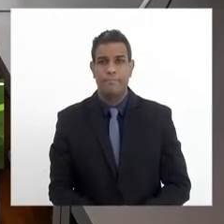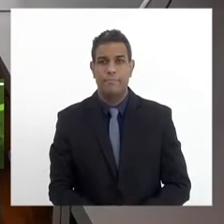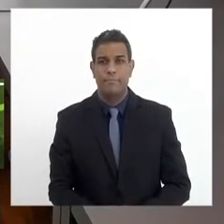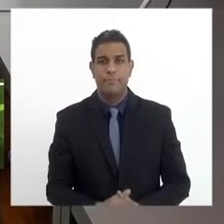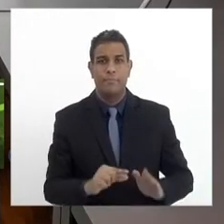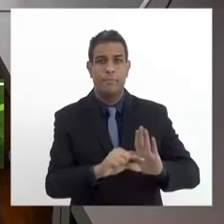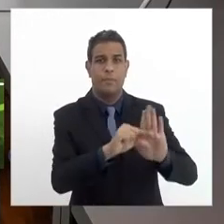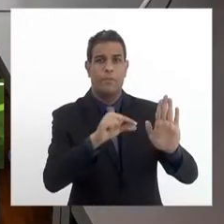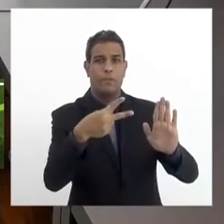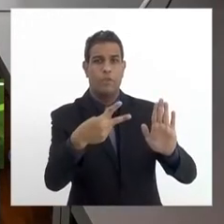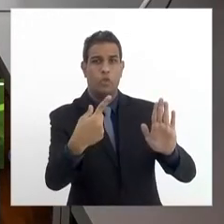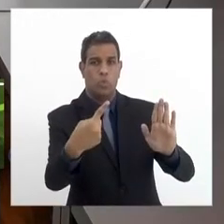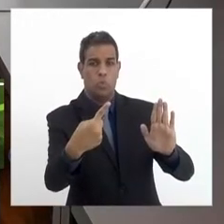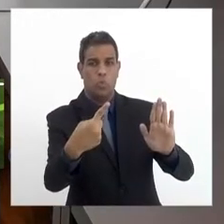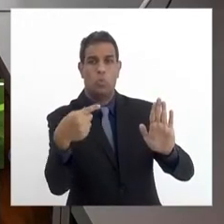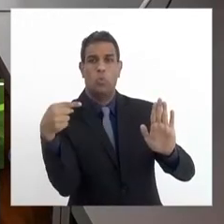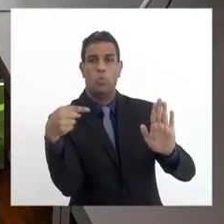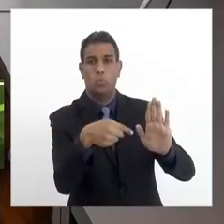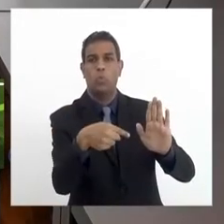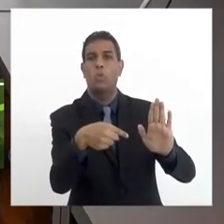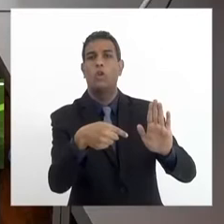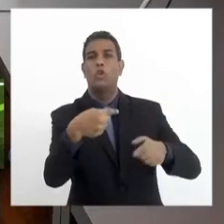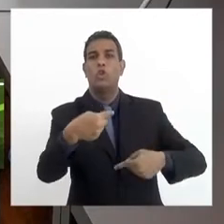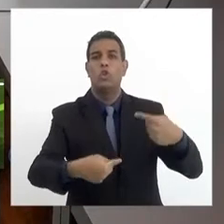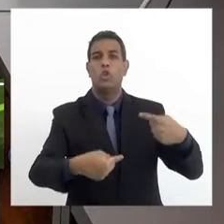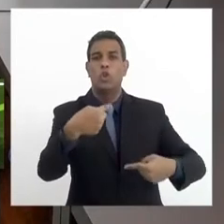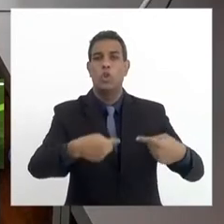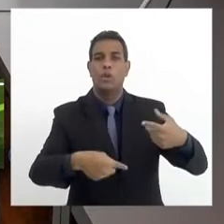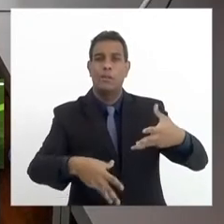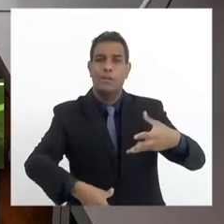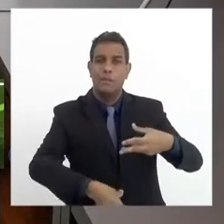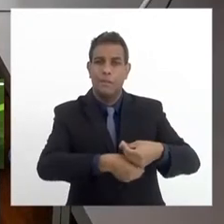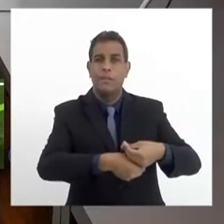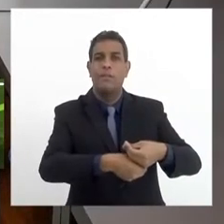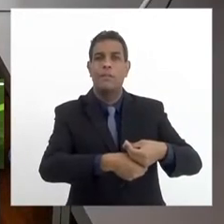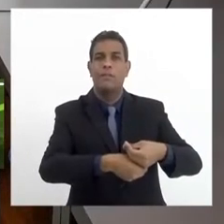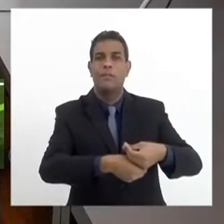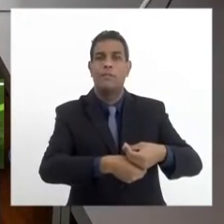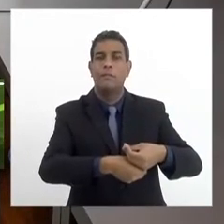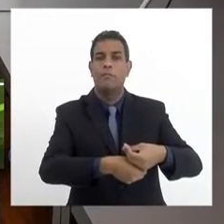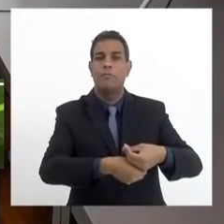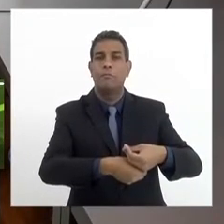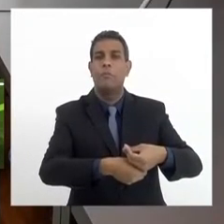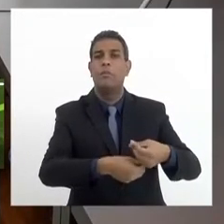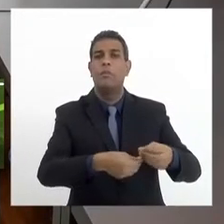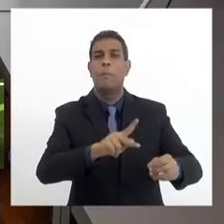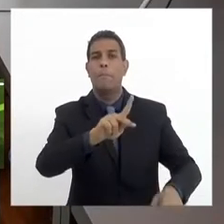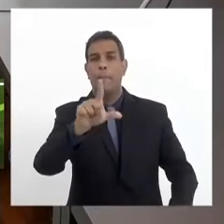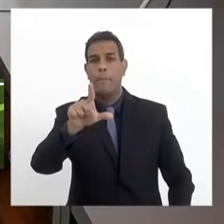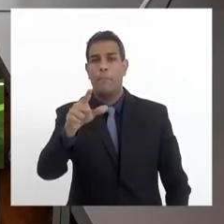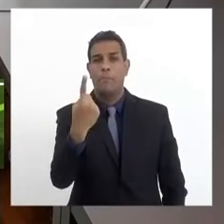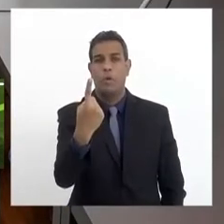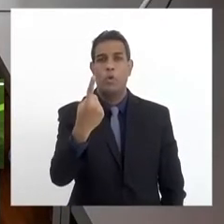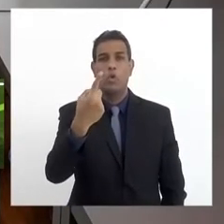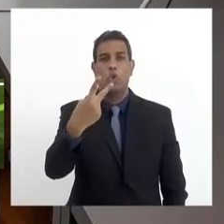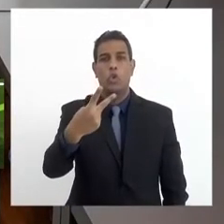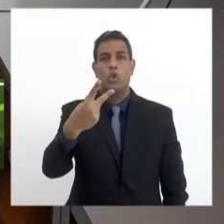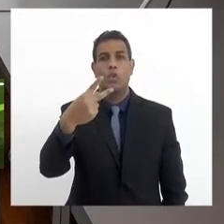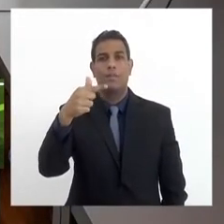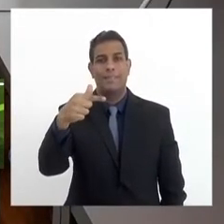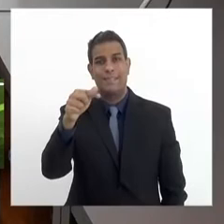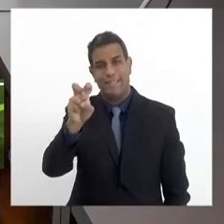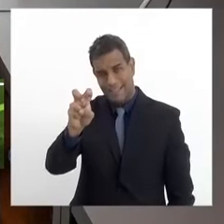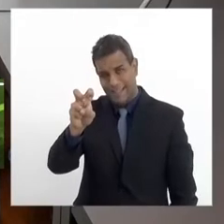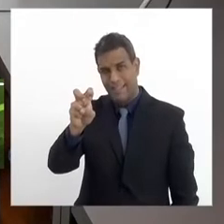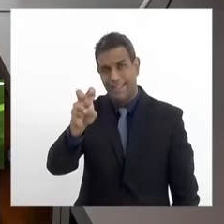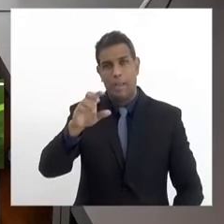21 da pauta. Discussão e votação pela anexação, relator deputado Márcio Pacheco. 21, projeto de lei 1275/2019, de